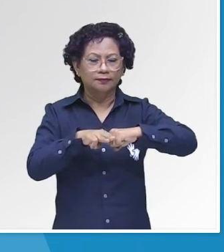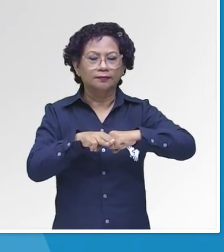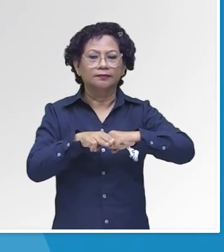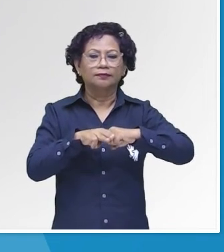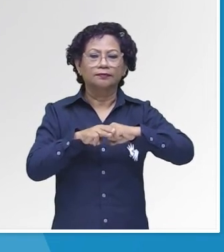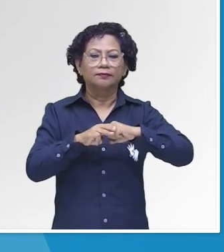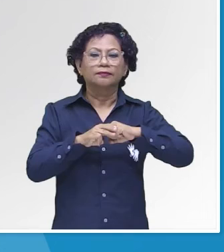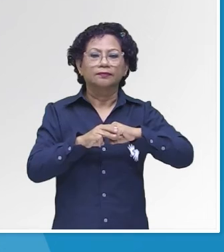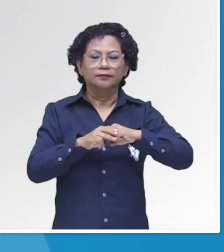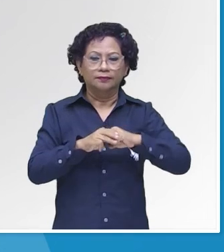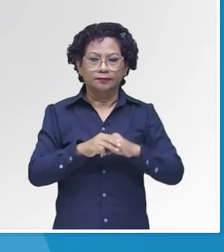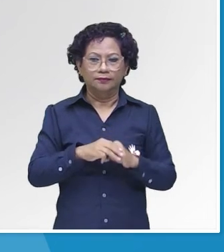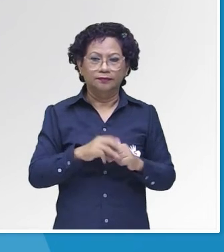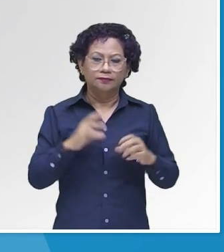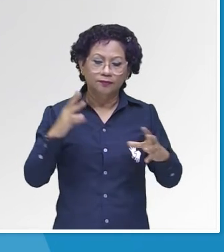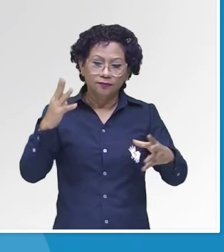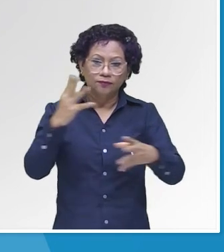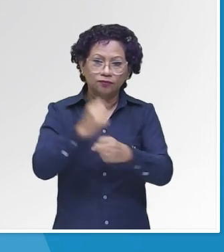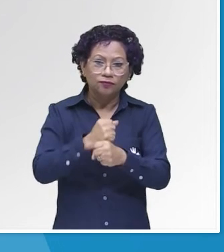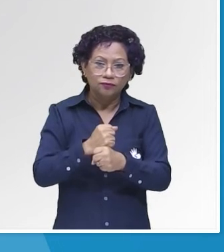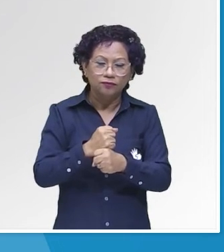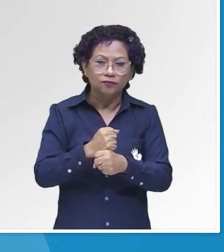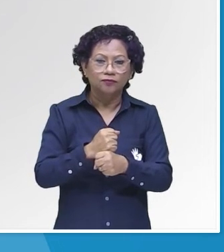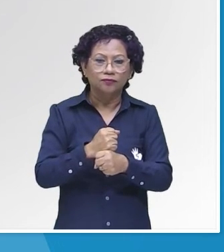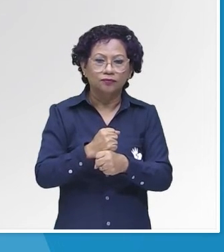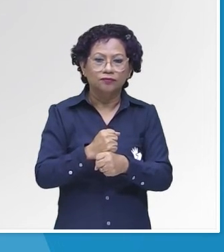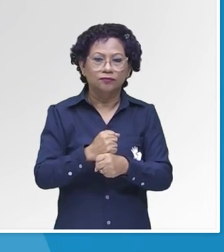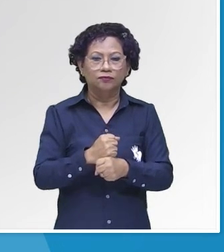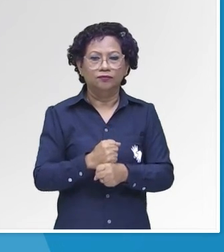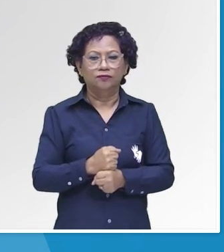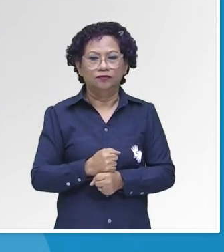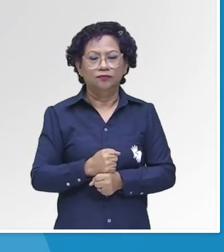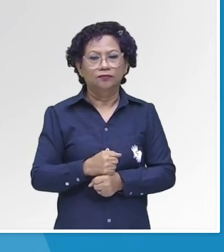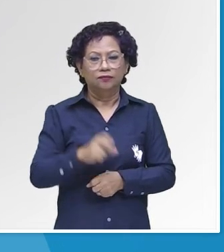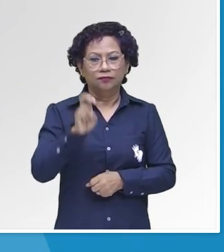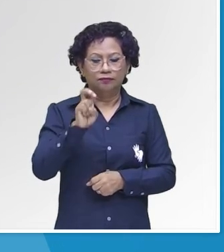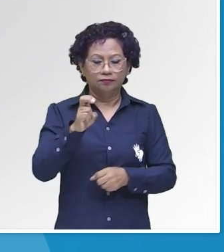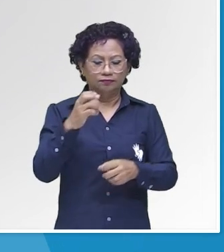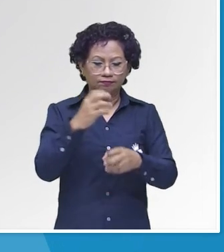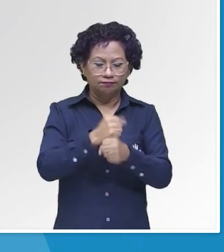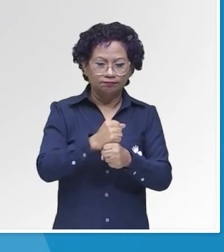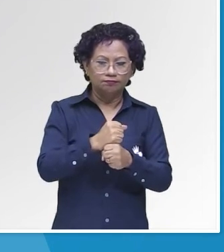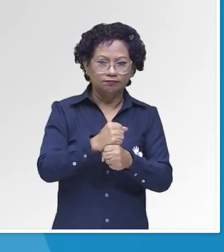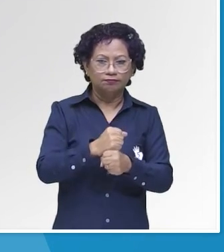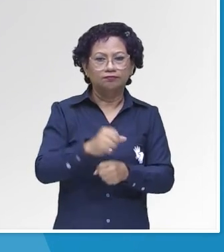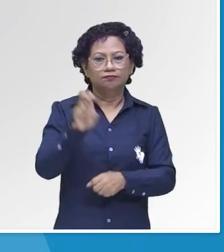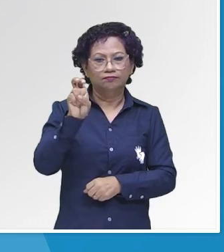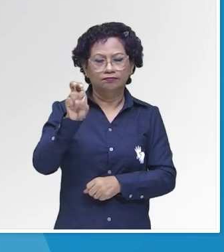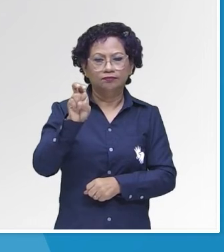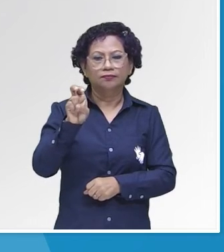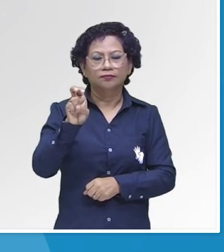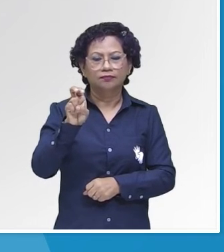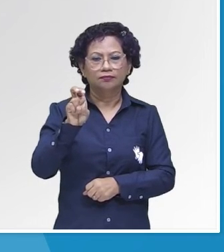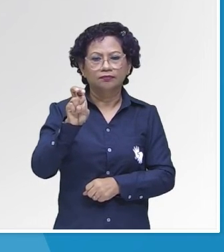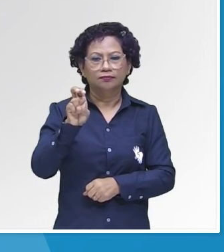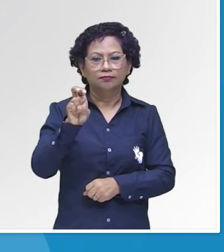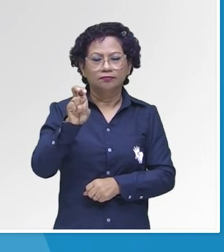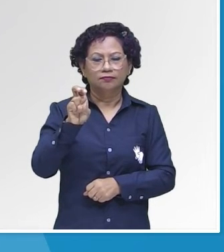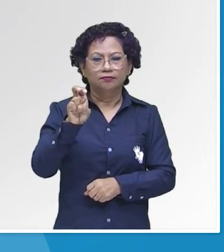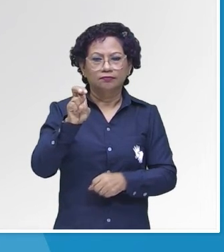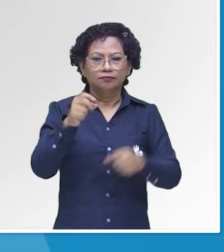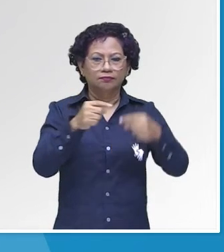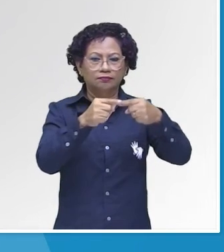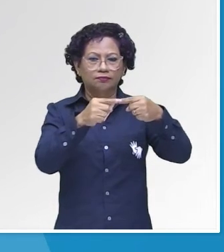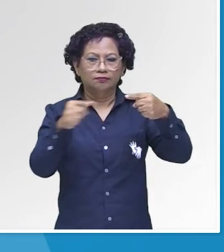somatório. Então, nós vamos somar cada um desses valores e vamos dividir por quanto? Se temos 5 categorias, logicamente, vamos